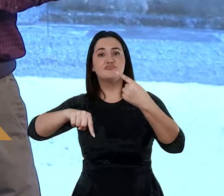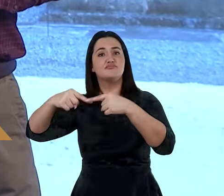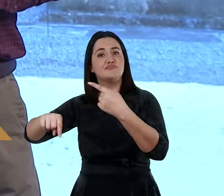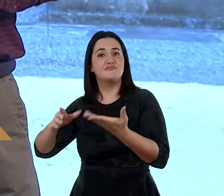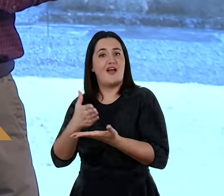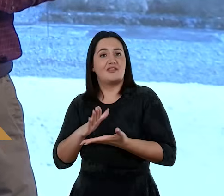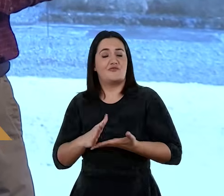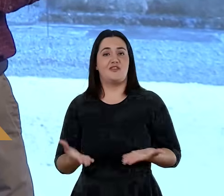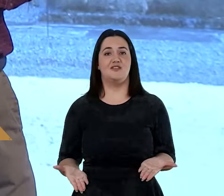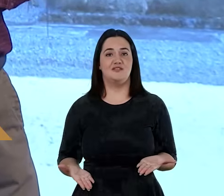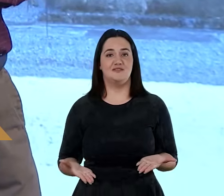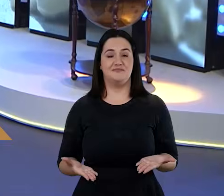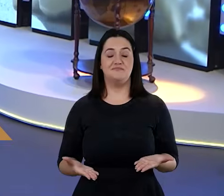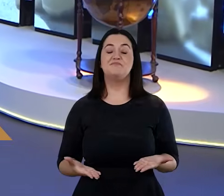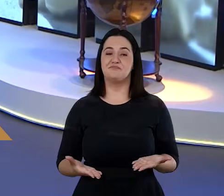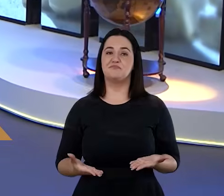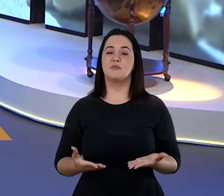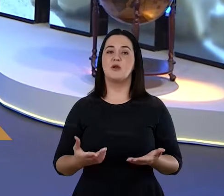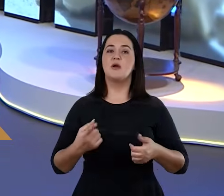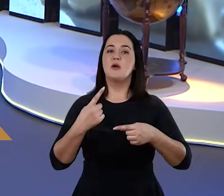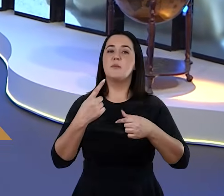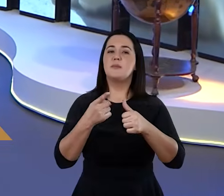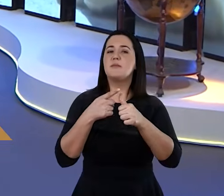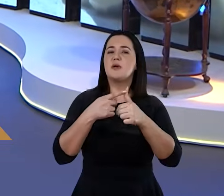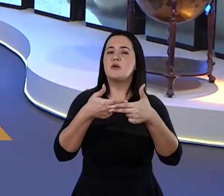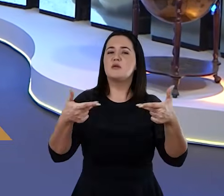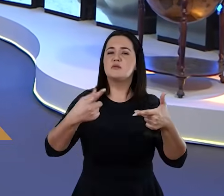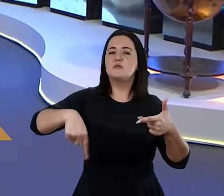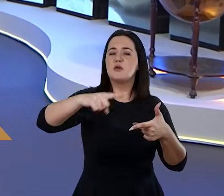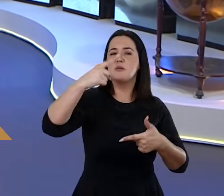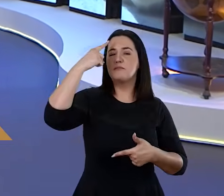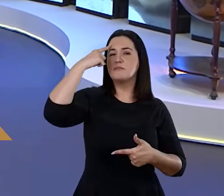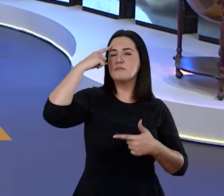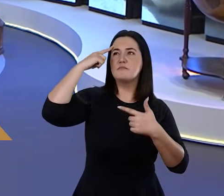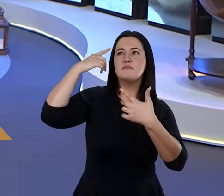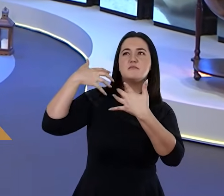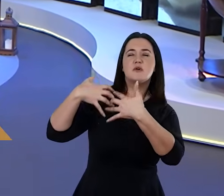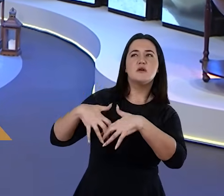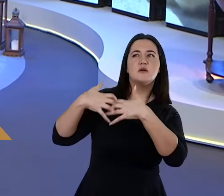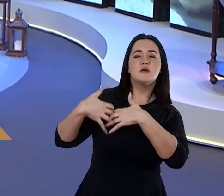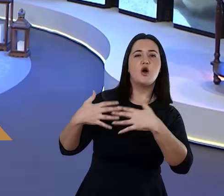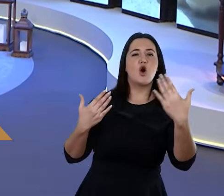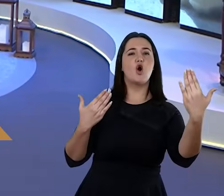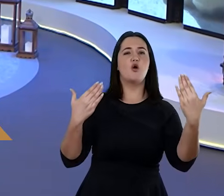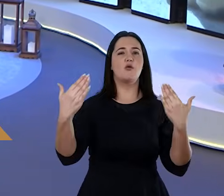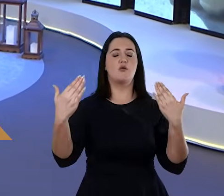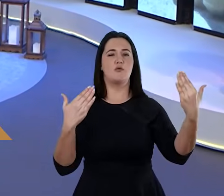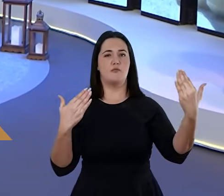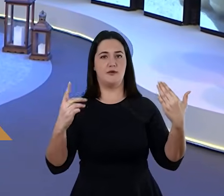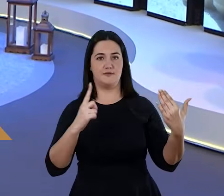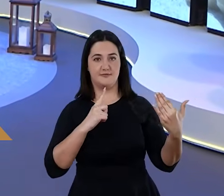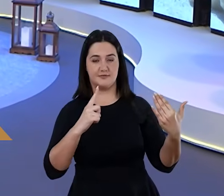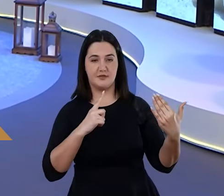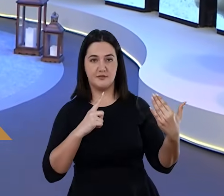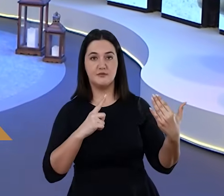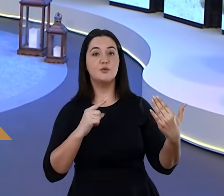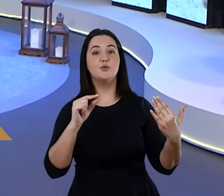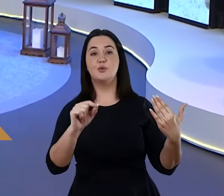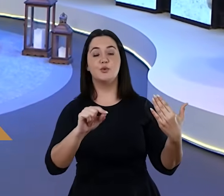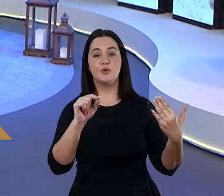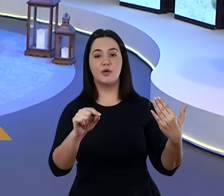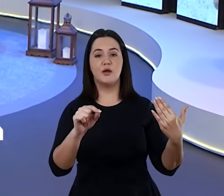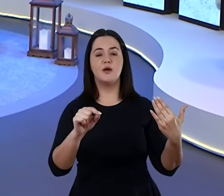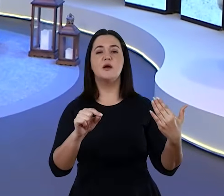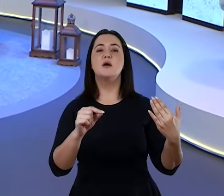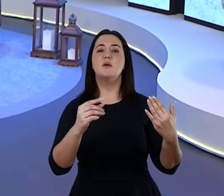si. A primeira coisa que devemos ter em mente ao analisar essas comparações que aparecem aí na internet